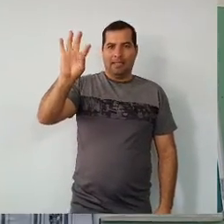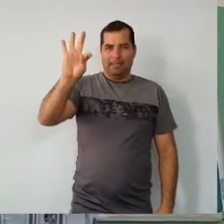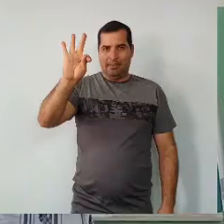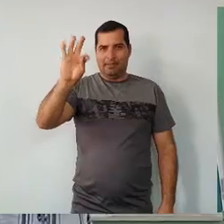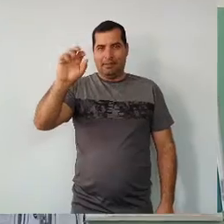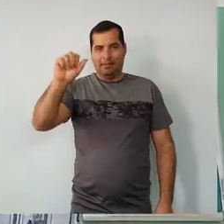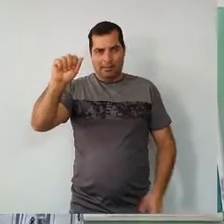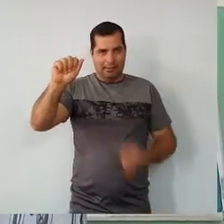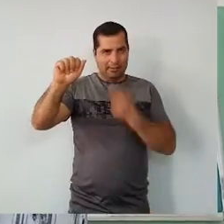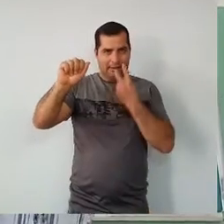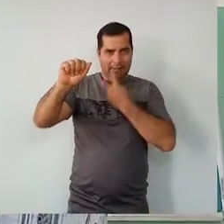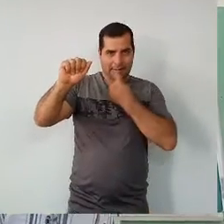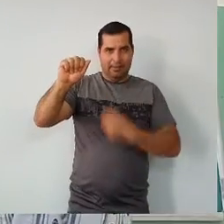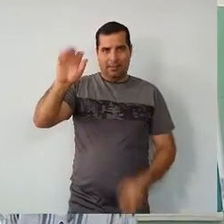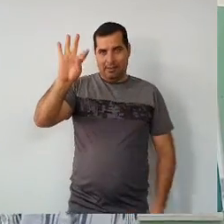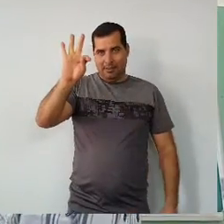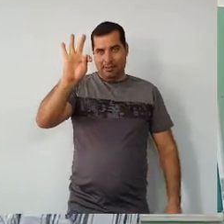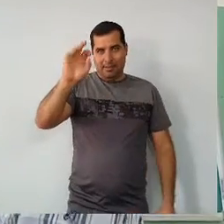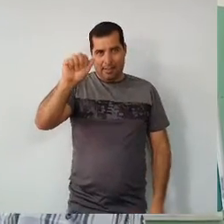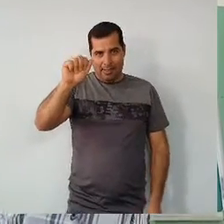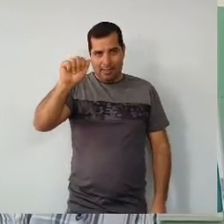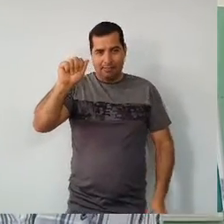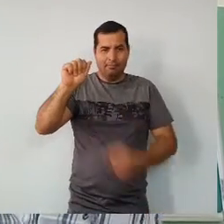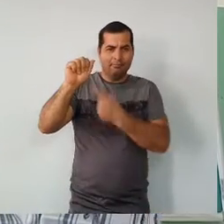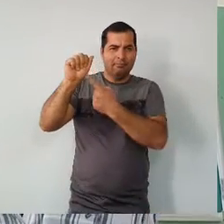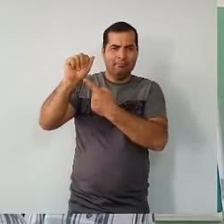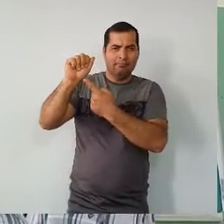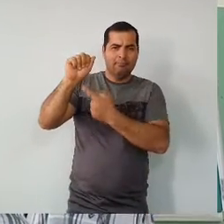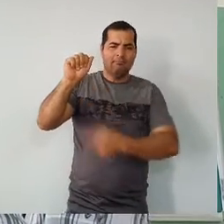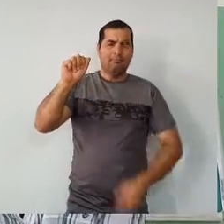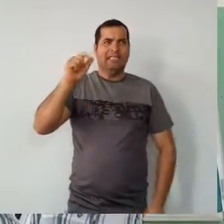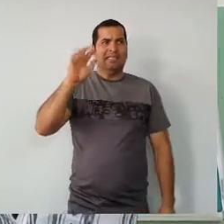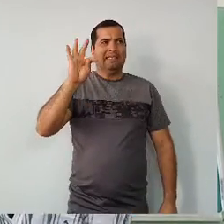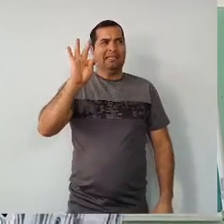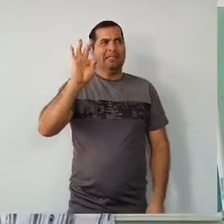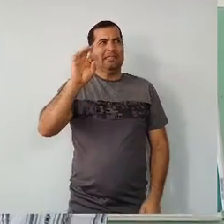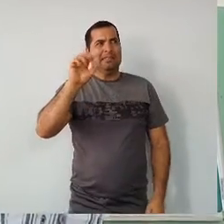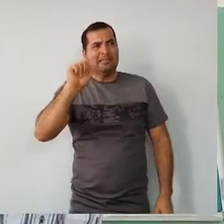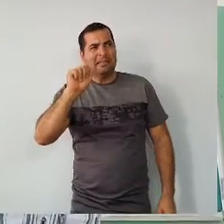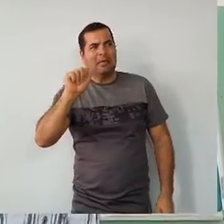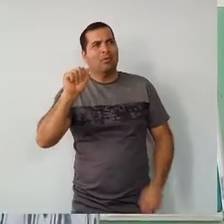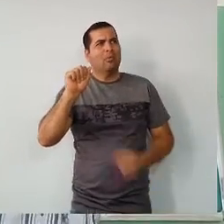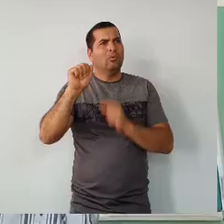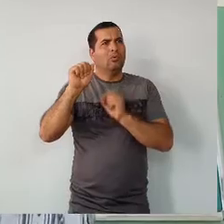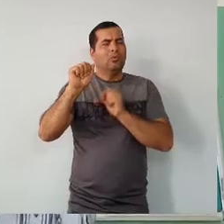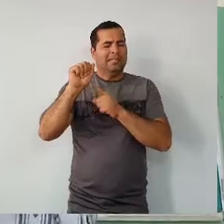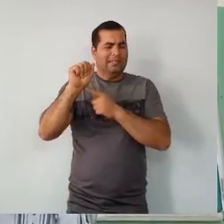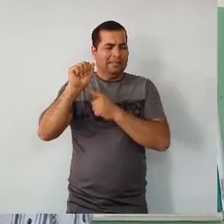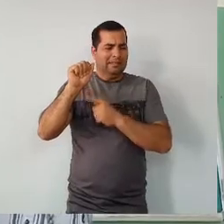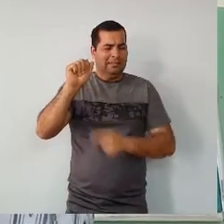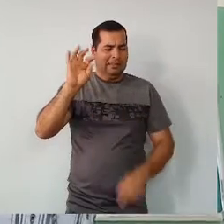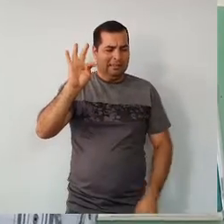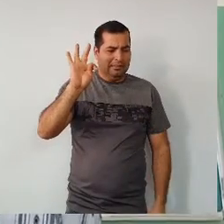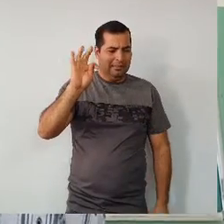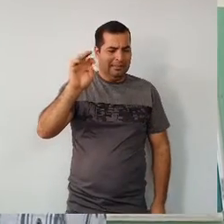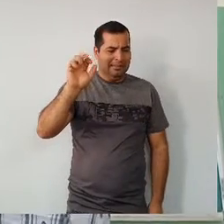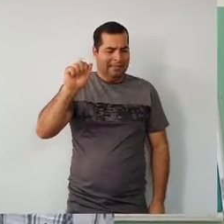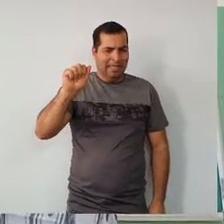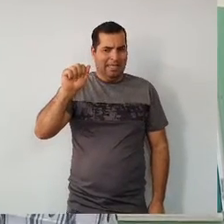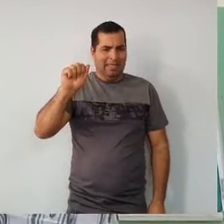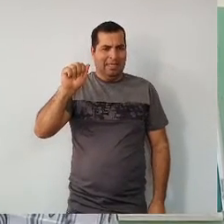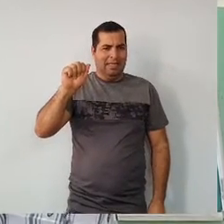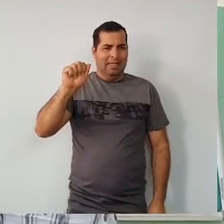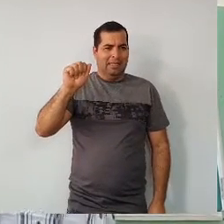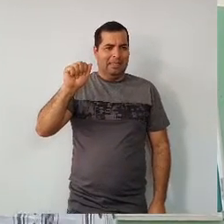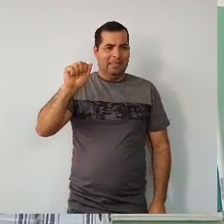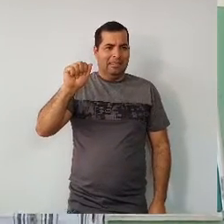tá? Quando eu penso nessa sílaba, tá? Quando eu penso